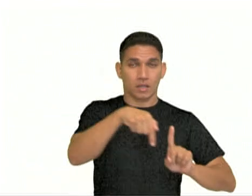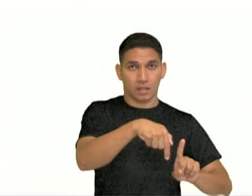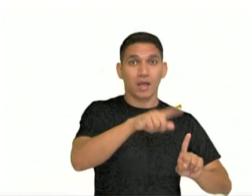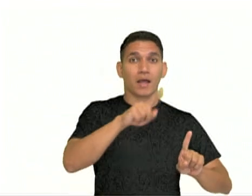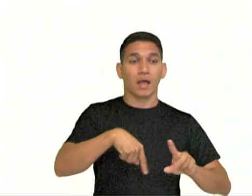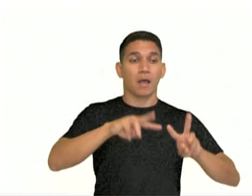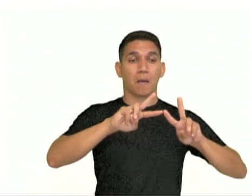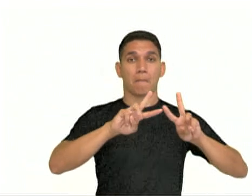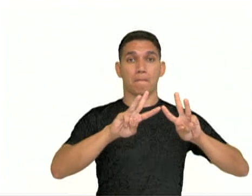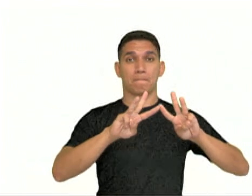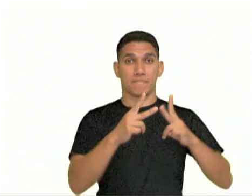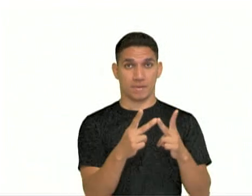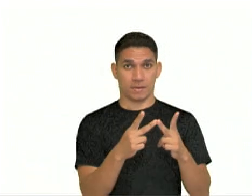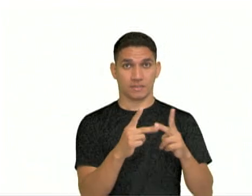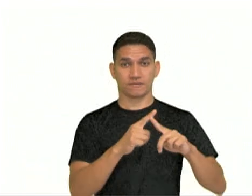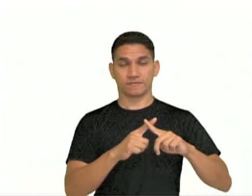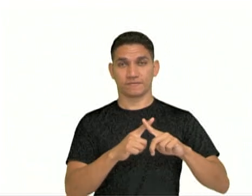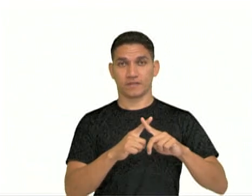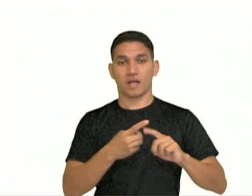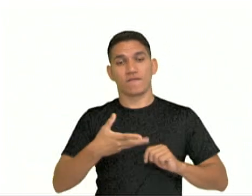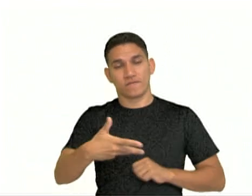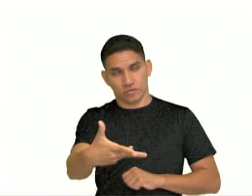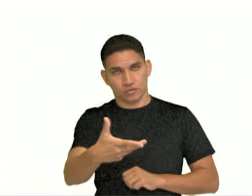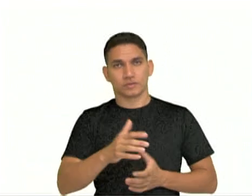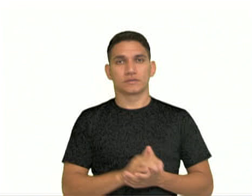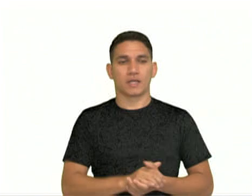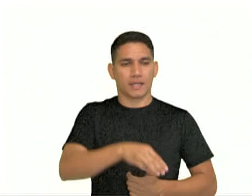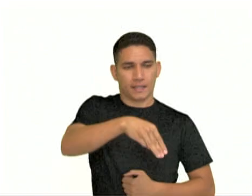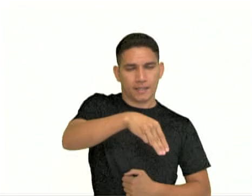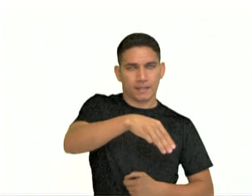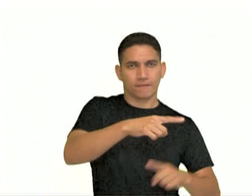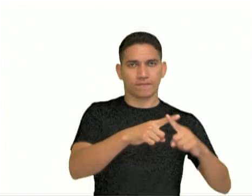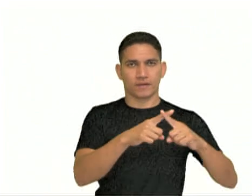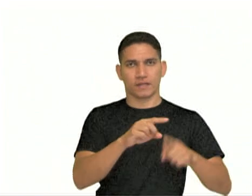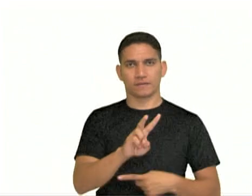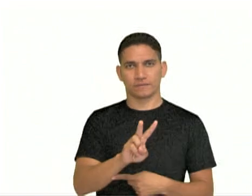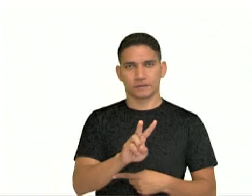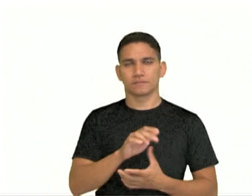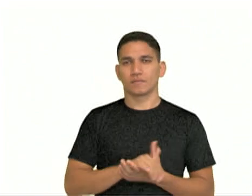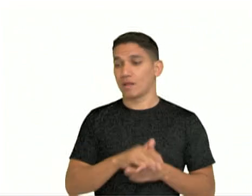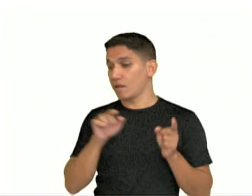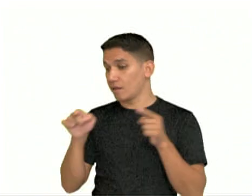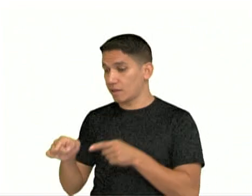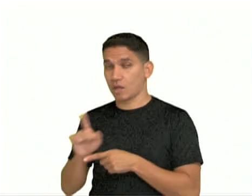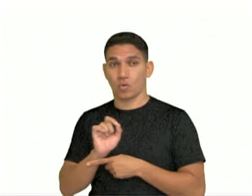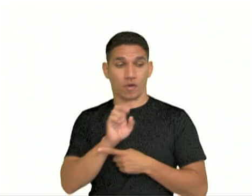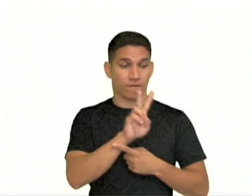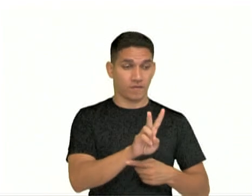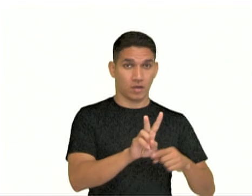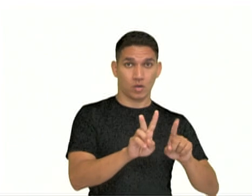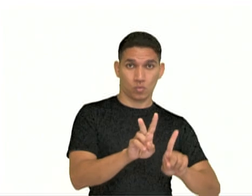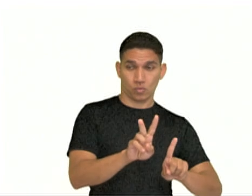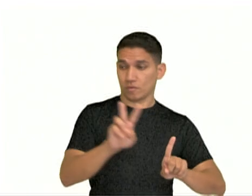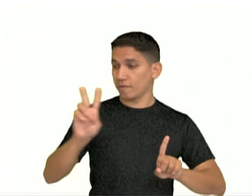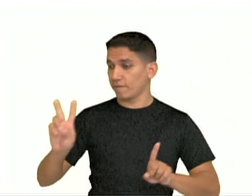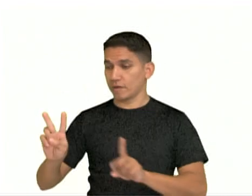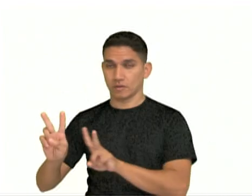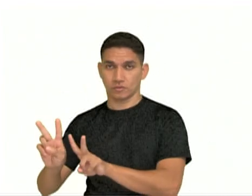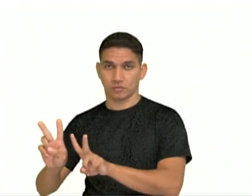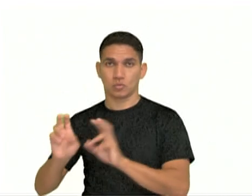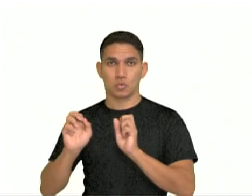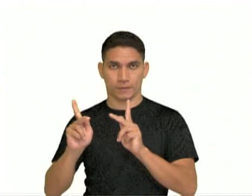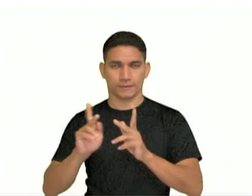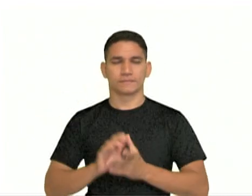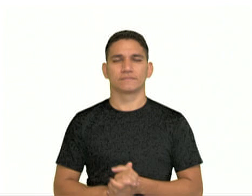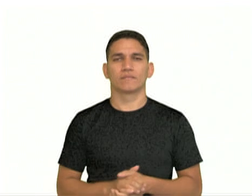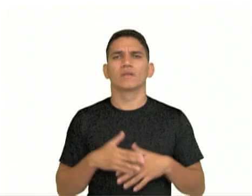vezes a velocidade do primeiro momento e a quantidade de 2 pode ser escrita como uma massa vezes a velocidade do segundo momento. Ok? Bem,